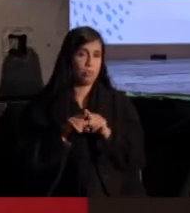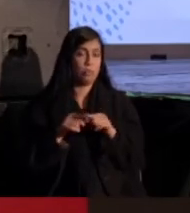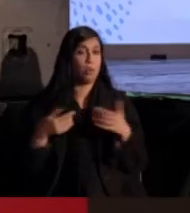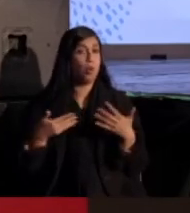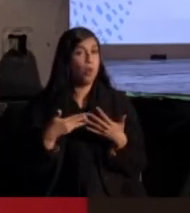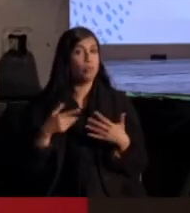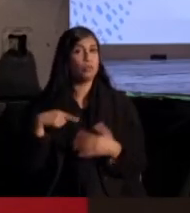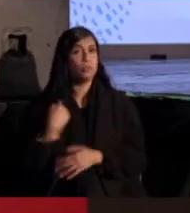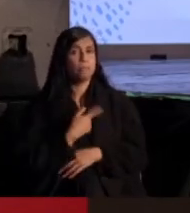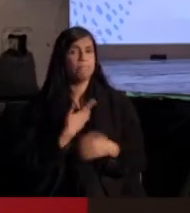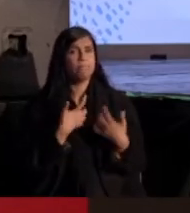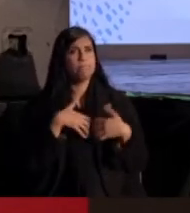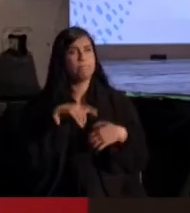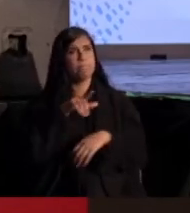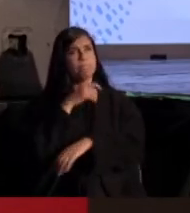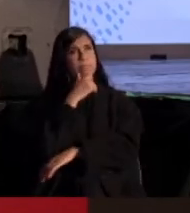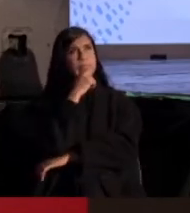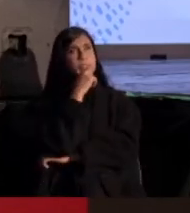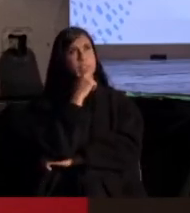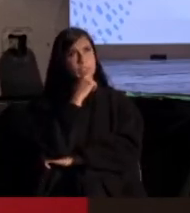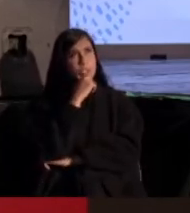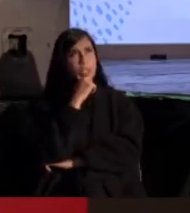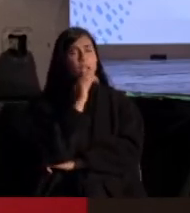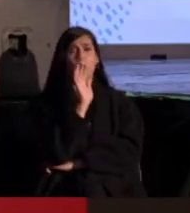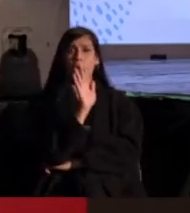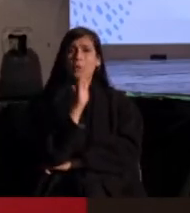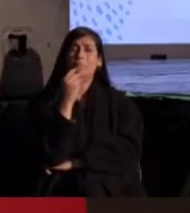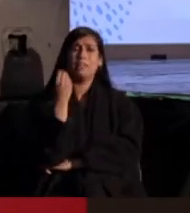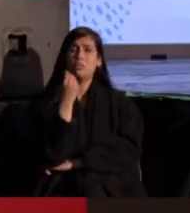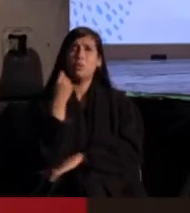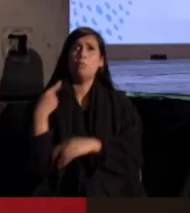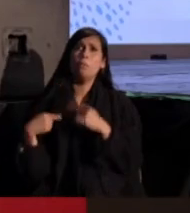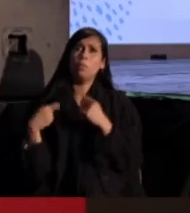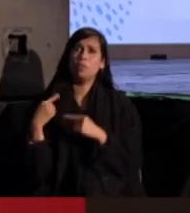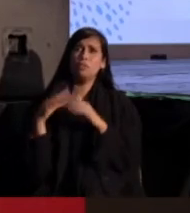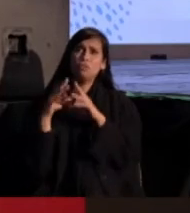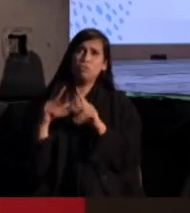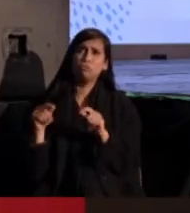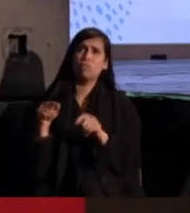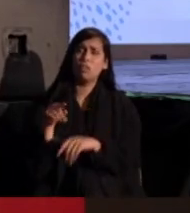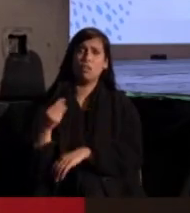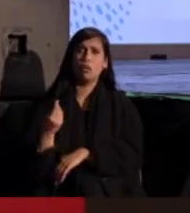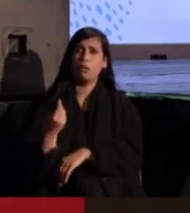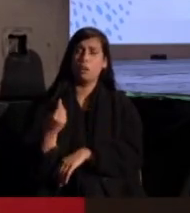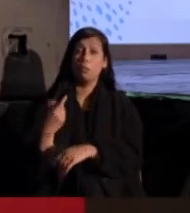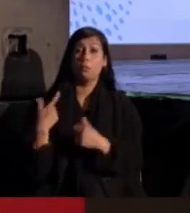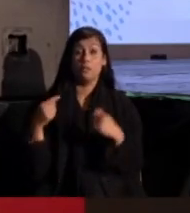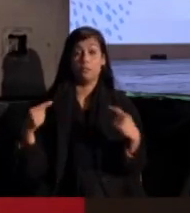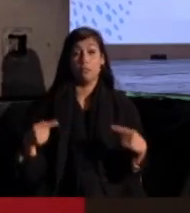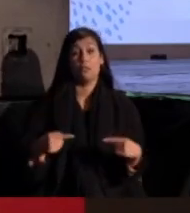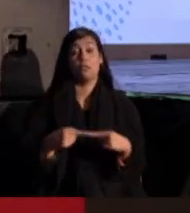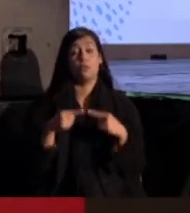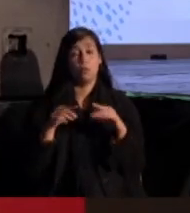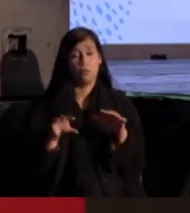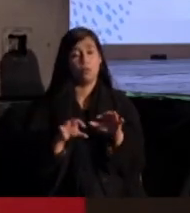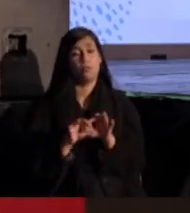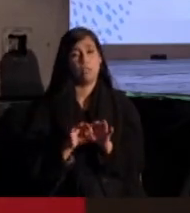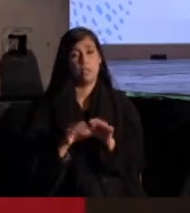pensando isto e dizendo, puxa, mas como é que as políticas podem ser desmontadas? É que tem uma relação entre esse